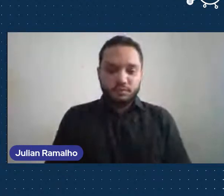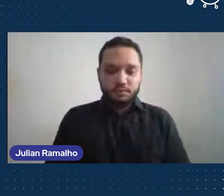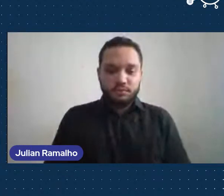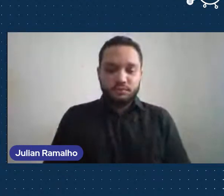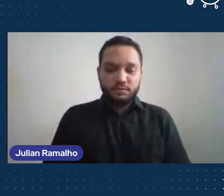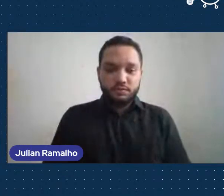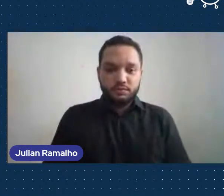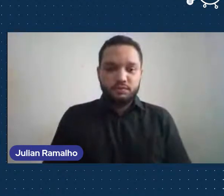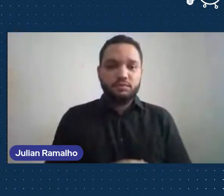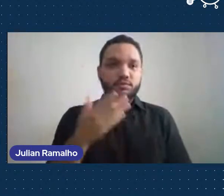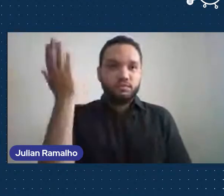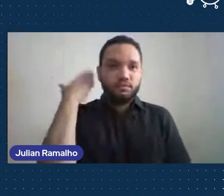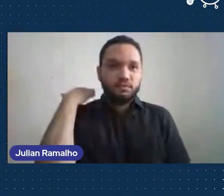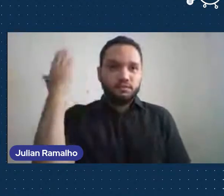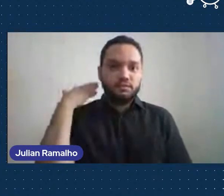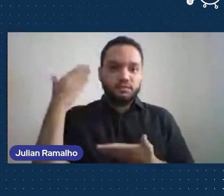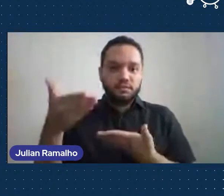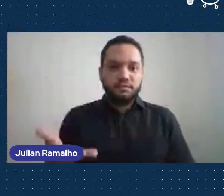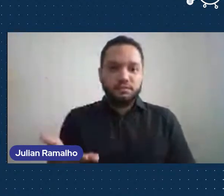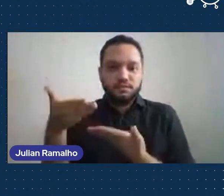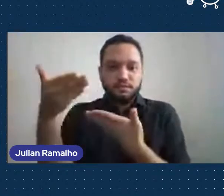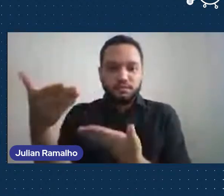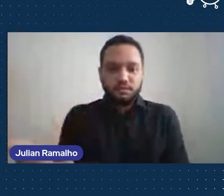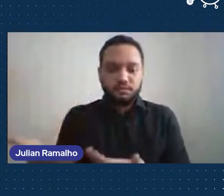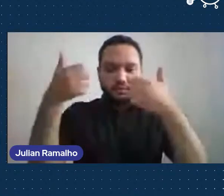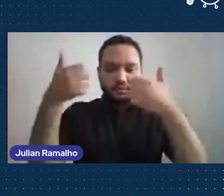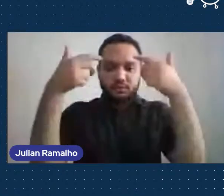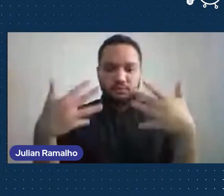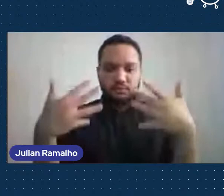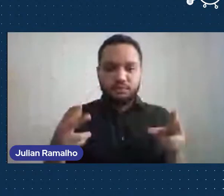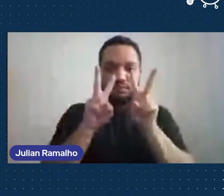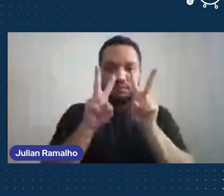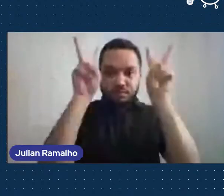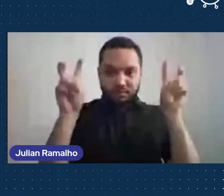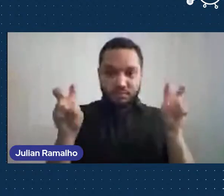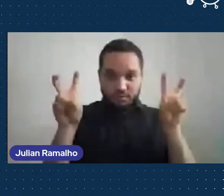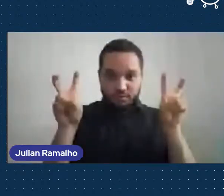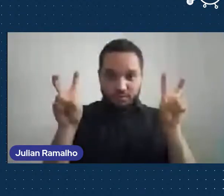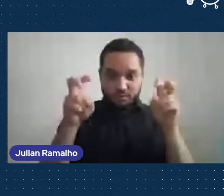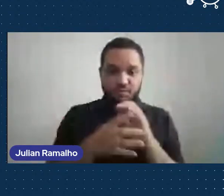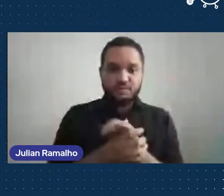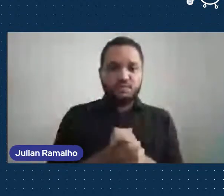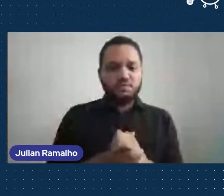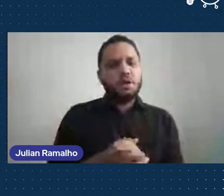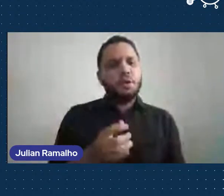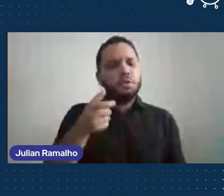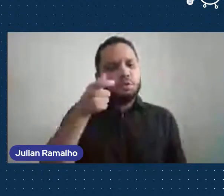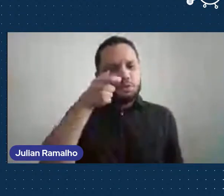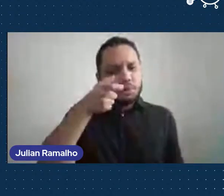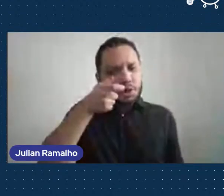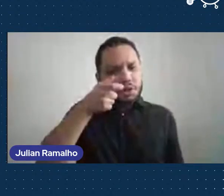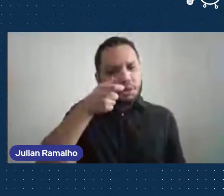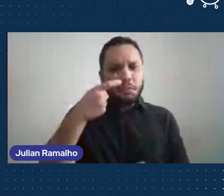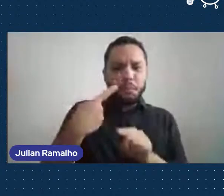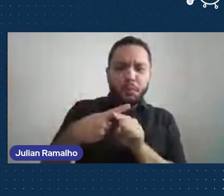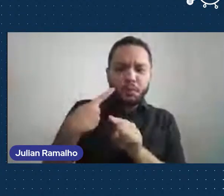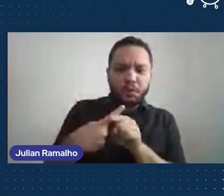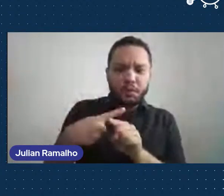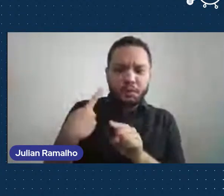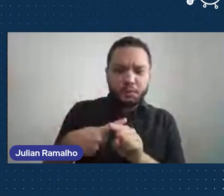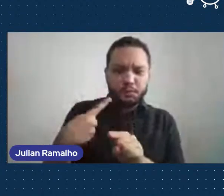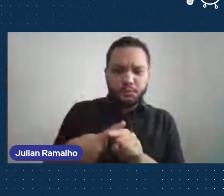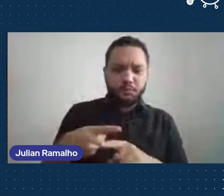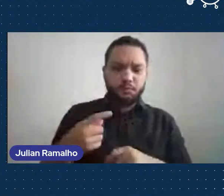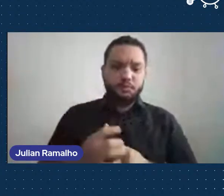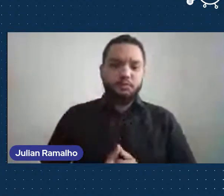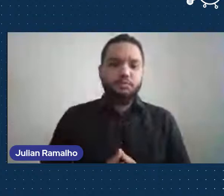Quando eu fui convidado para falar sobre esse tema, né, eu achei muito interessante porque,